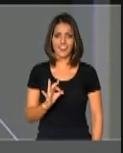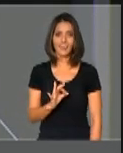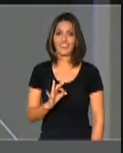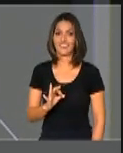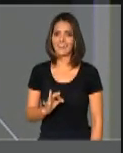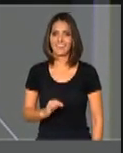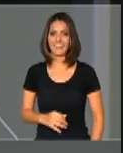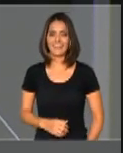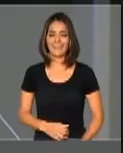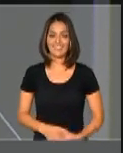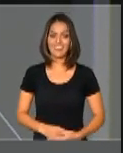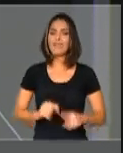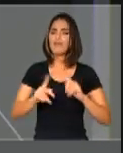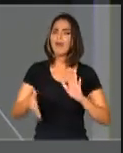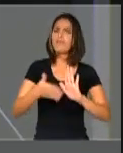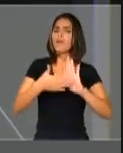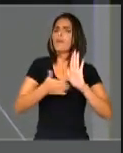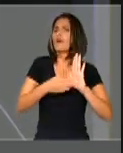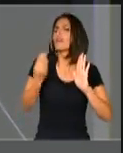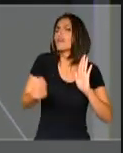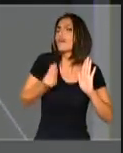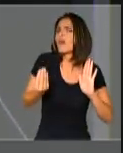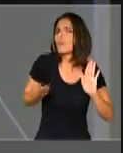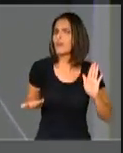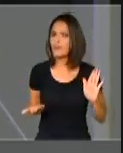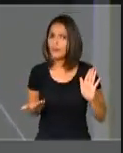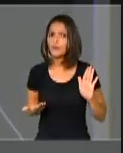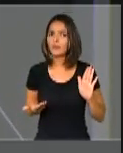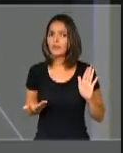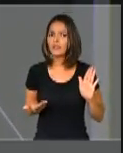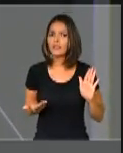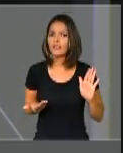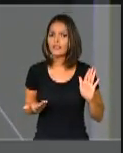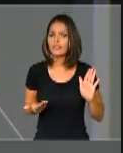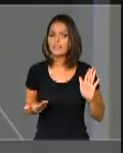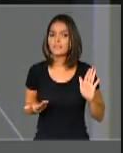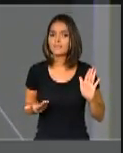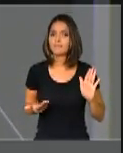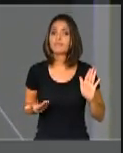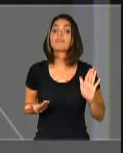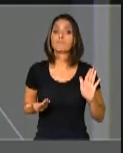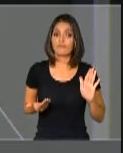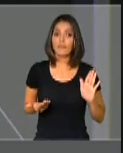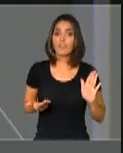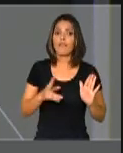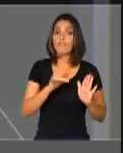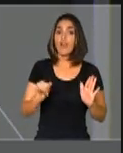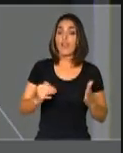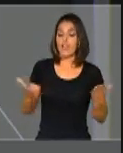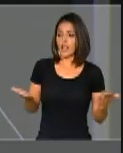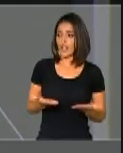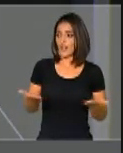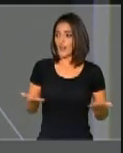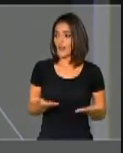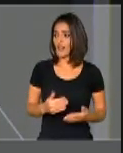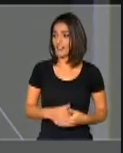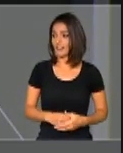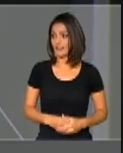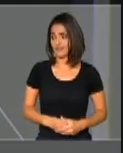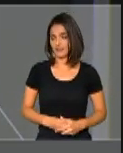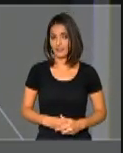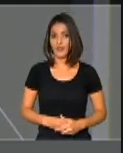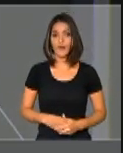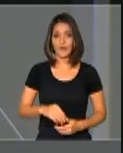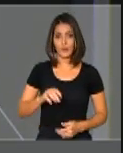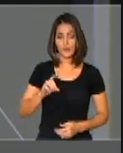nosso partido, senhor presidente, apresentou uma proposta agora, meio-dia, para fazer com que o